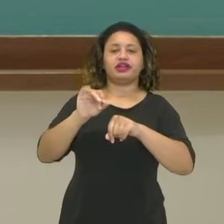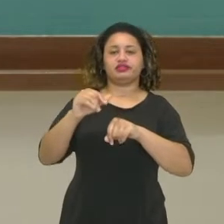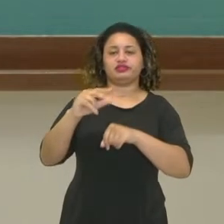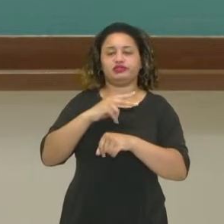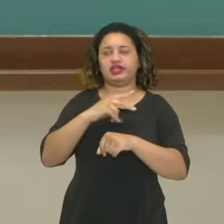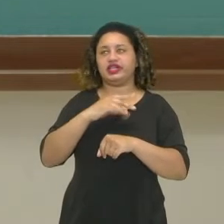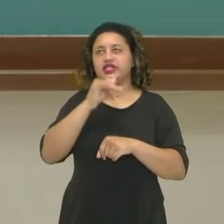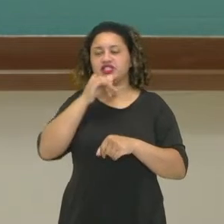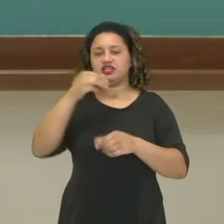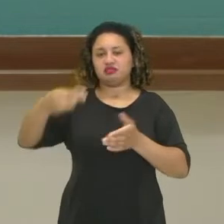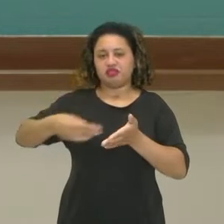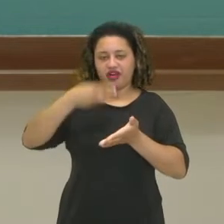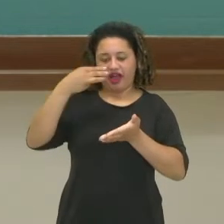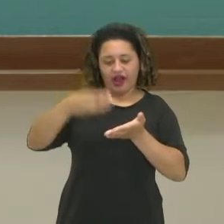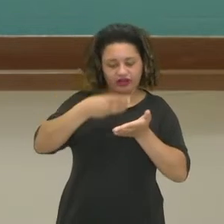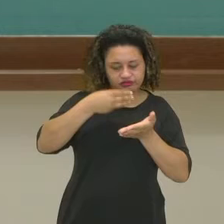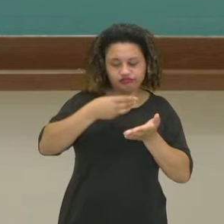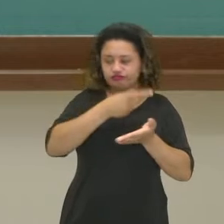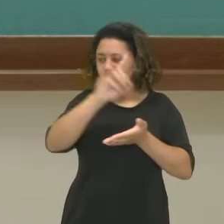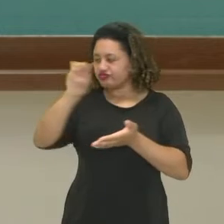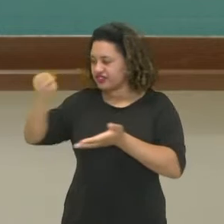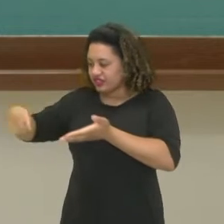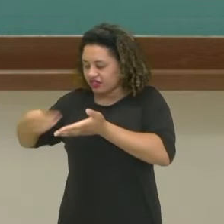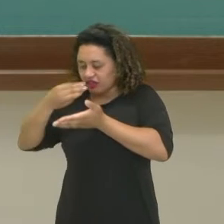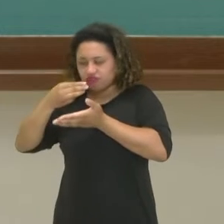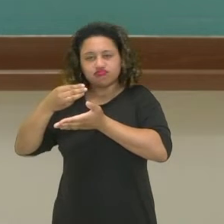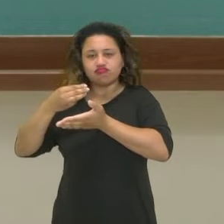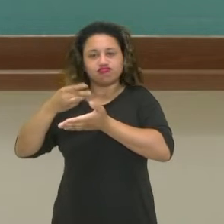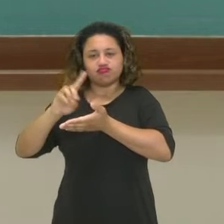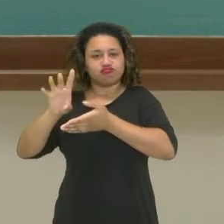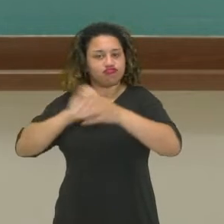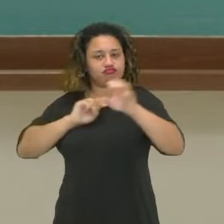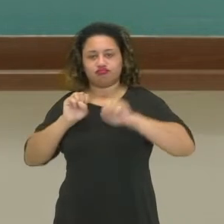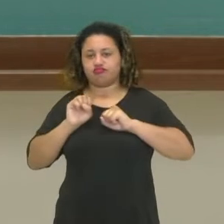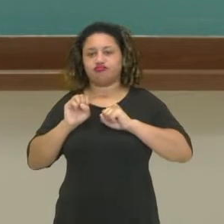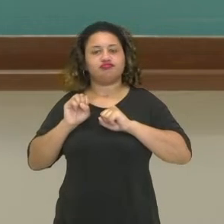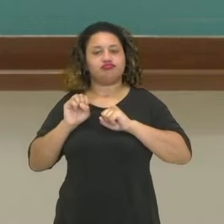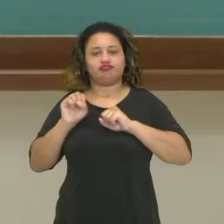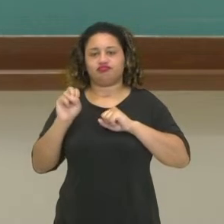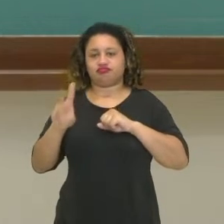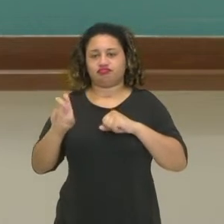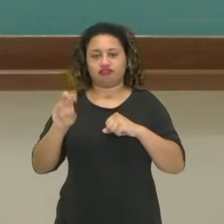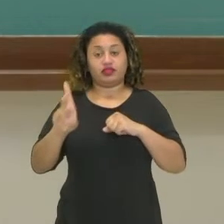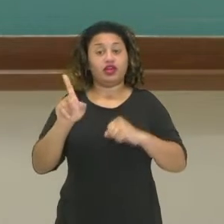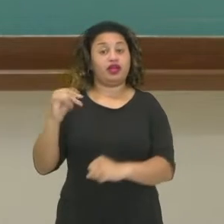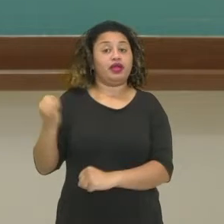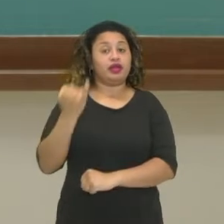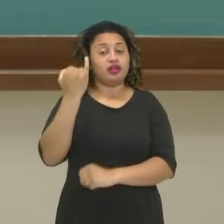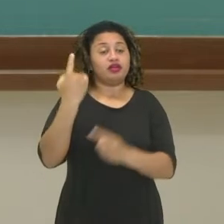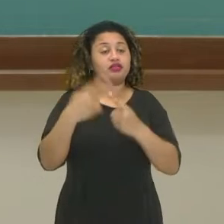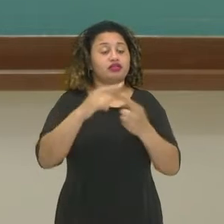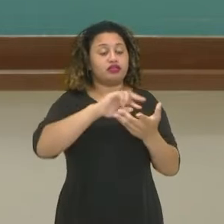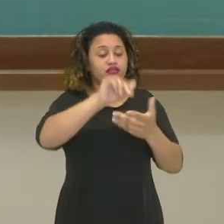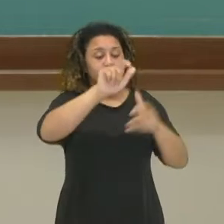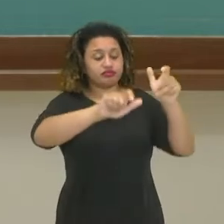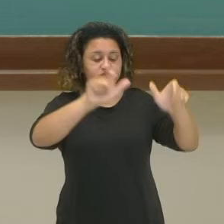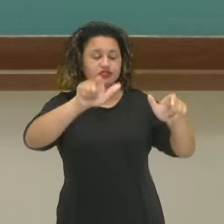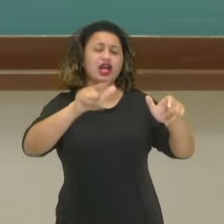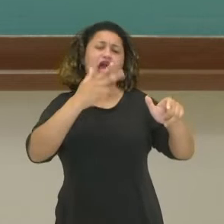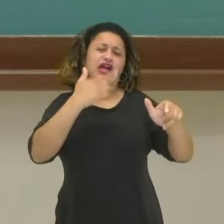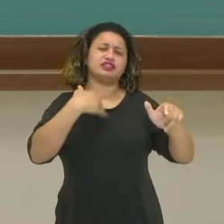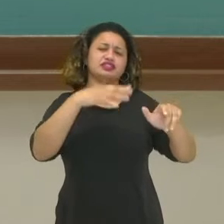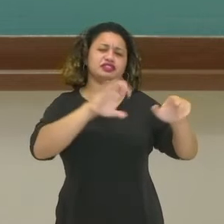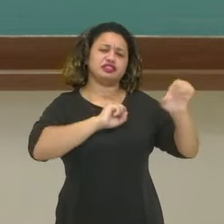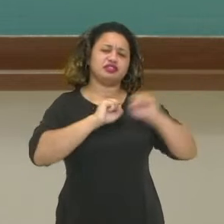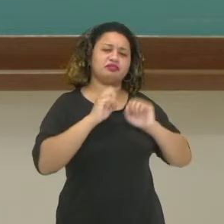com uma pessoa com o vírus da AIDS, não pega esse vírus. É muito importante porque muitas pessoas acham que pega AIDS só